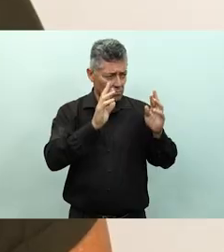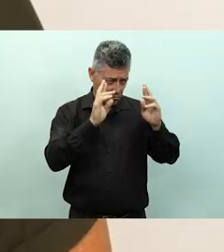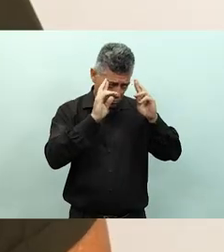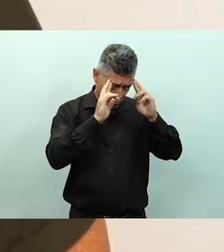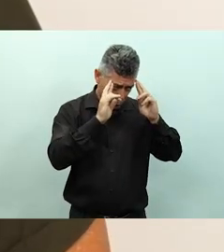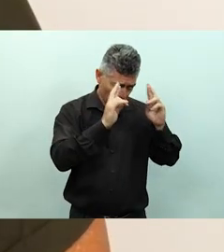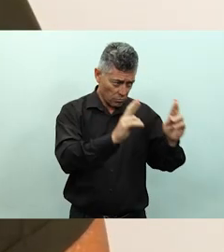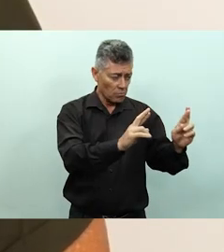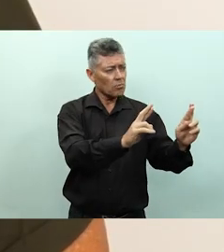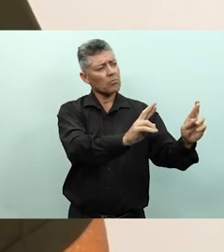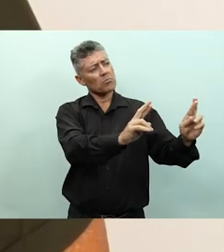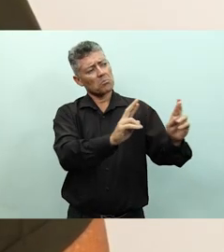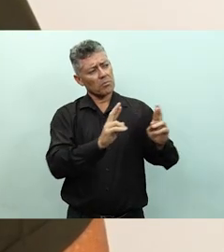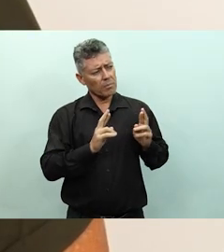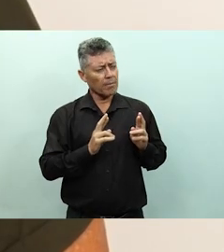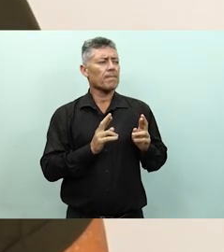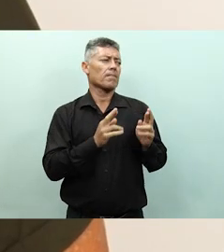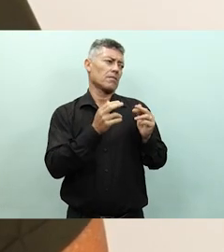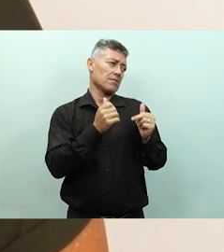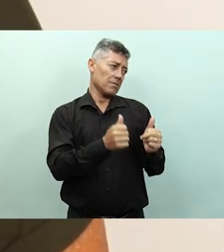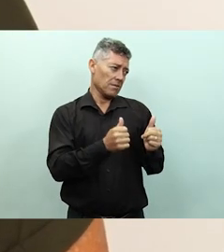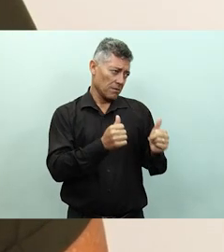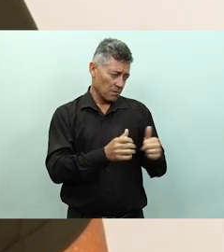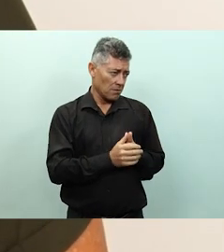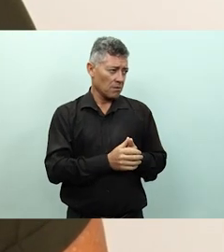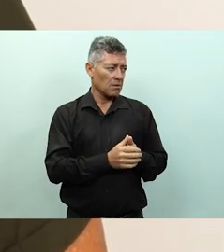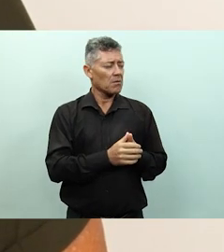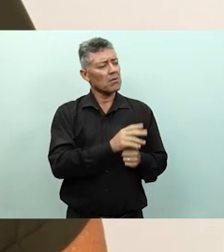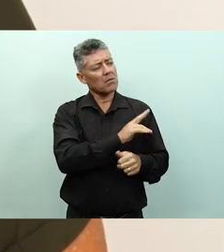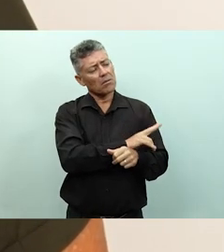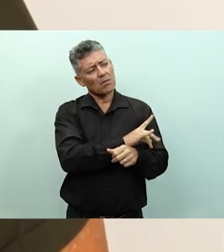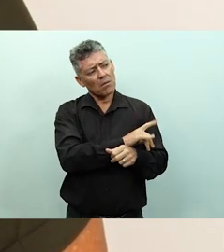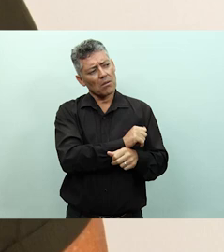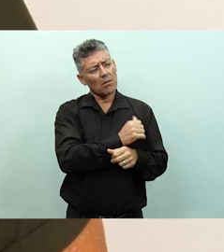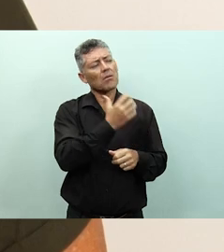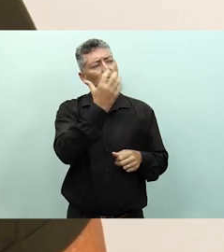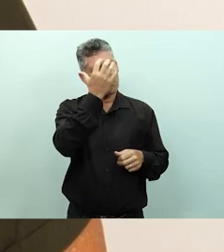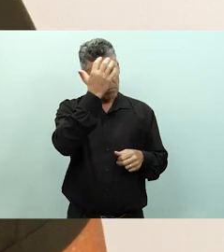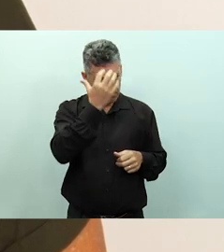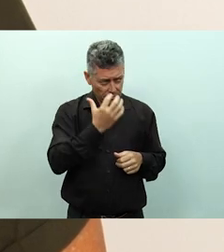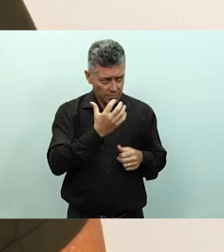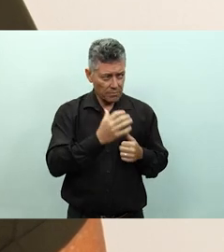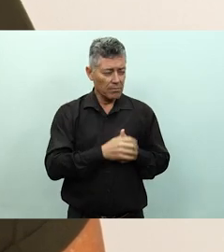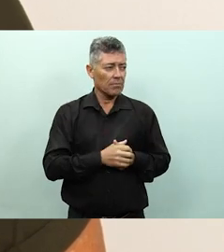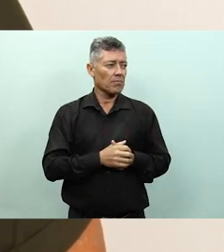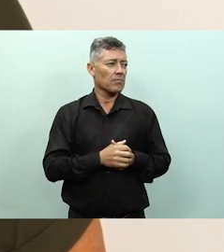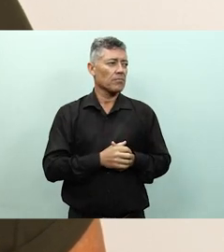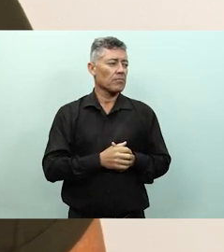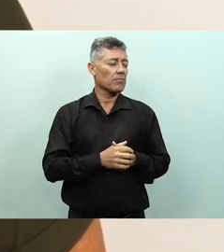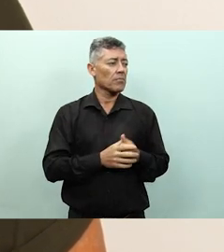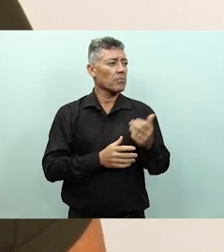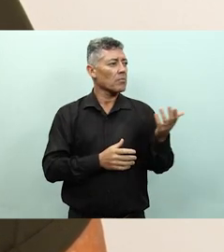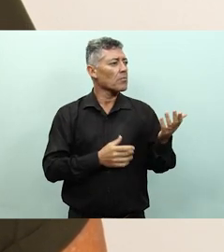gripada. Era uma pessoa muito respeitada, porque ela respeitava muito também. Vilma era uma pessoa